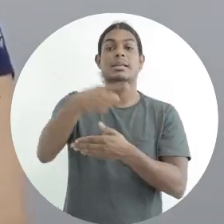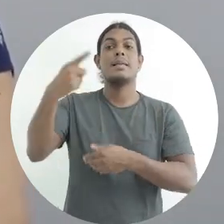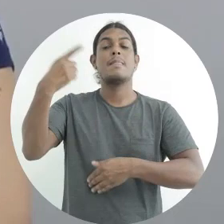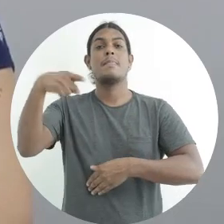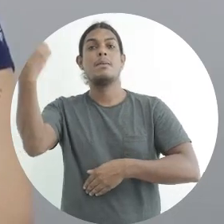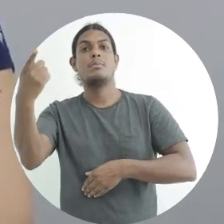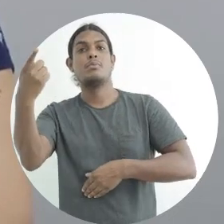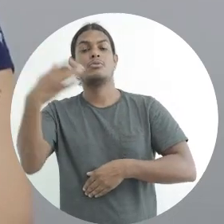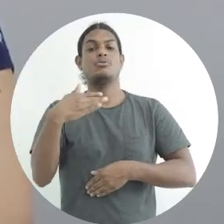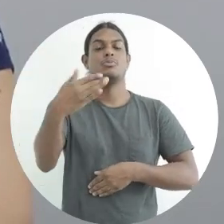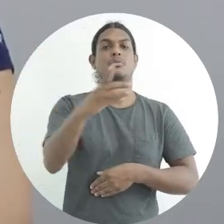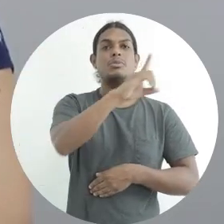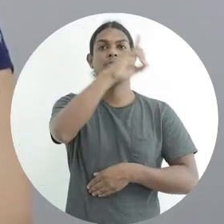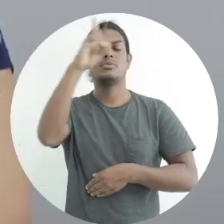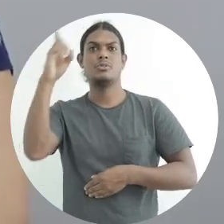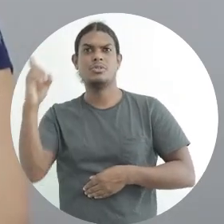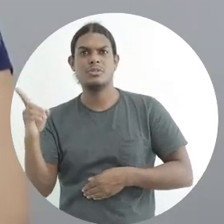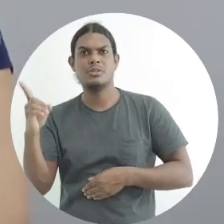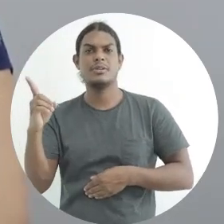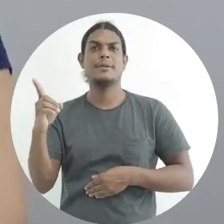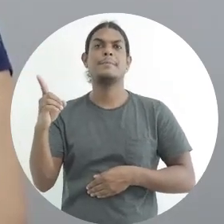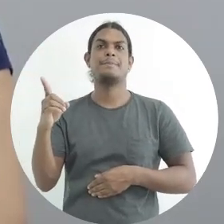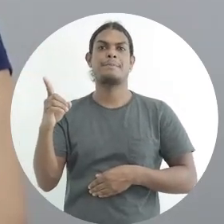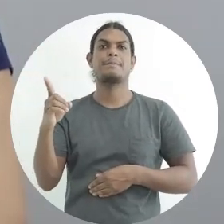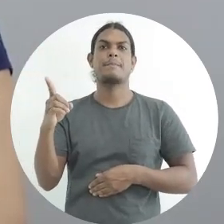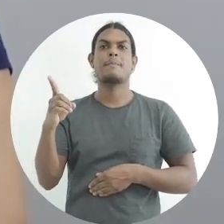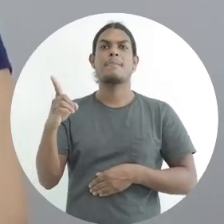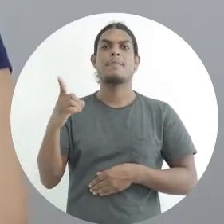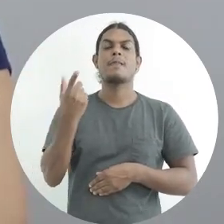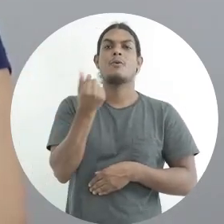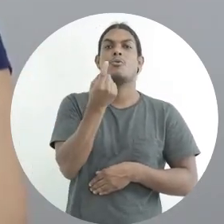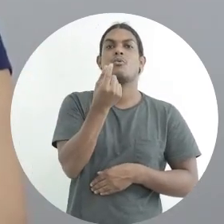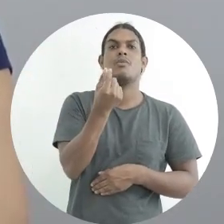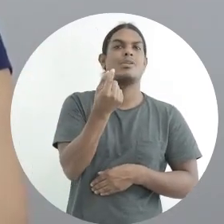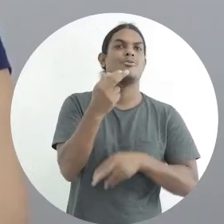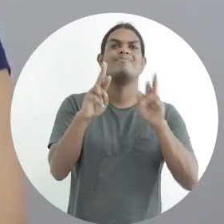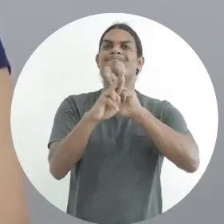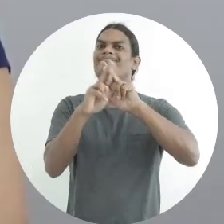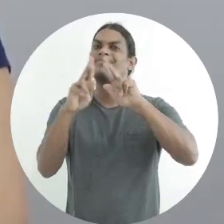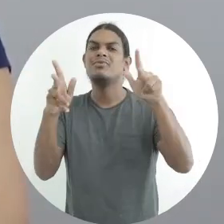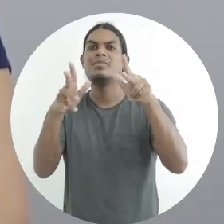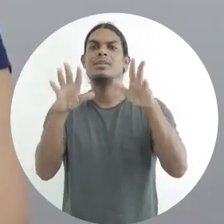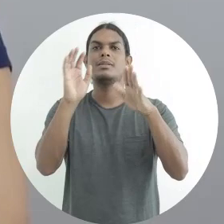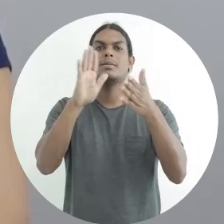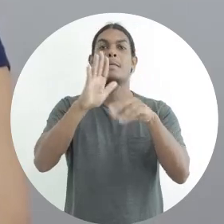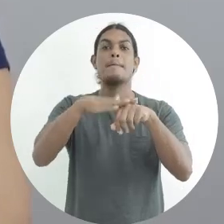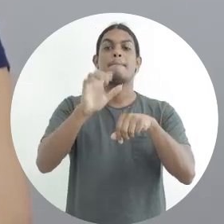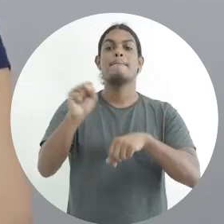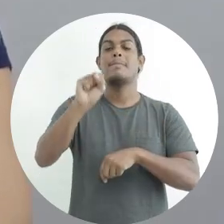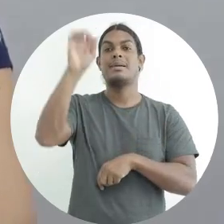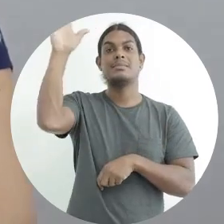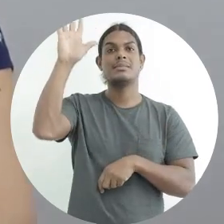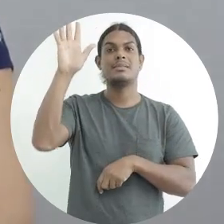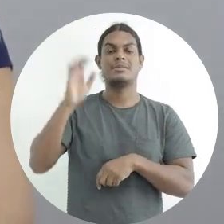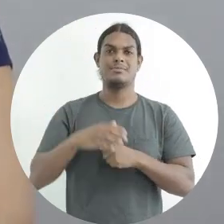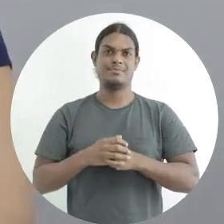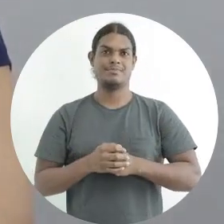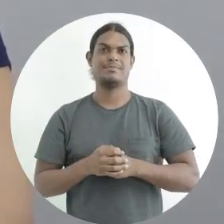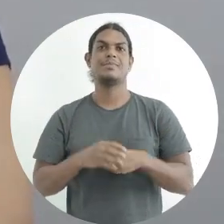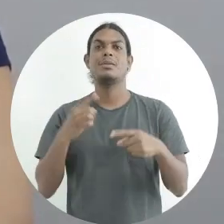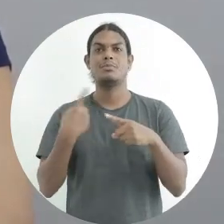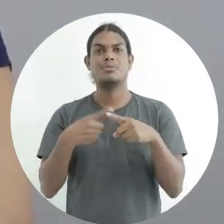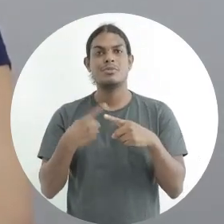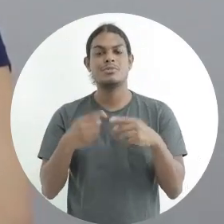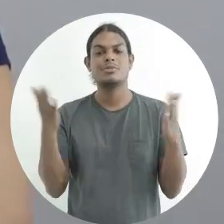chama inflação galopante, coisa que nenhum país quer viver mais, principalmente o nosso país, o Brasil. Então é por isso que o governo faz